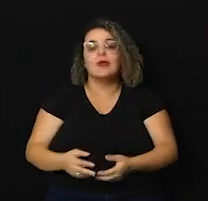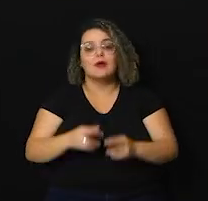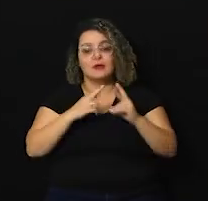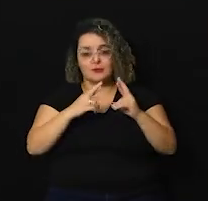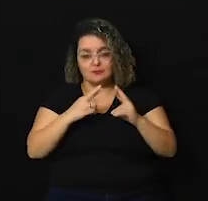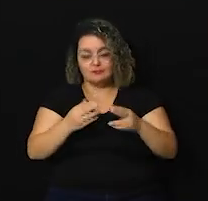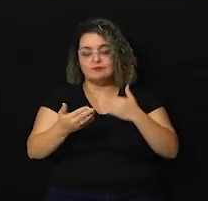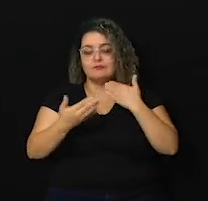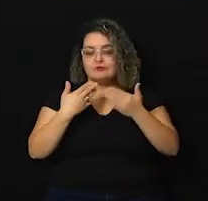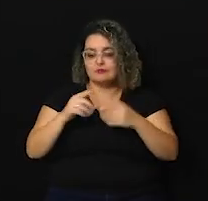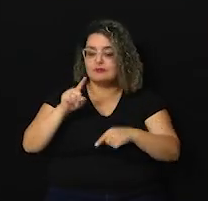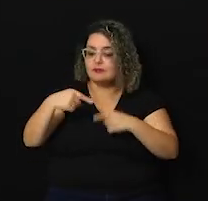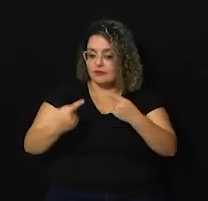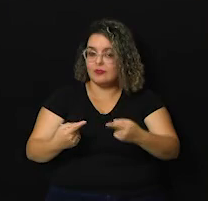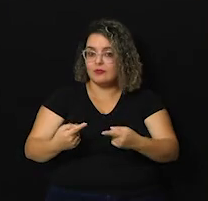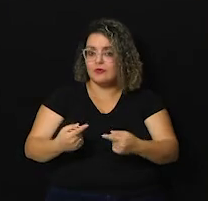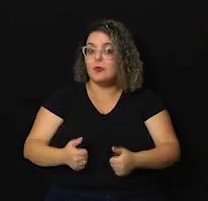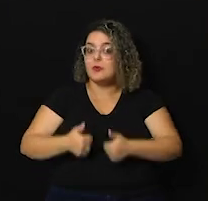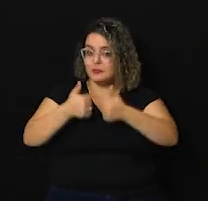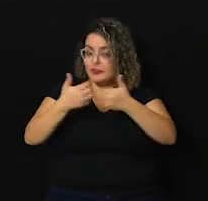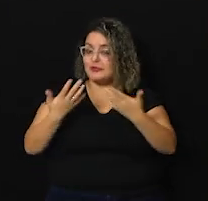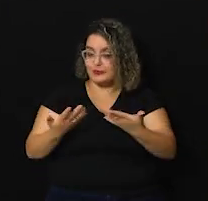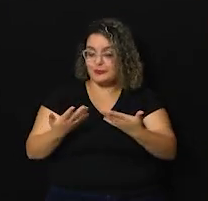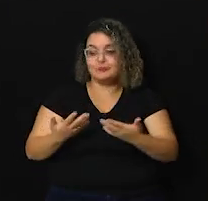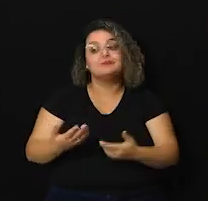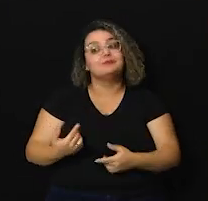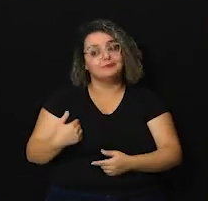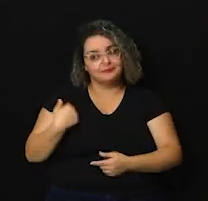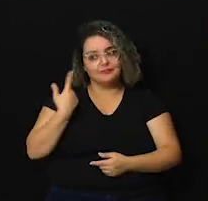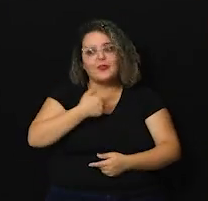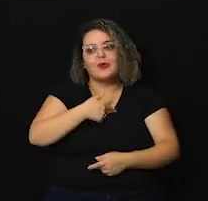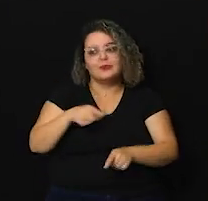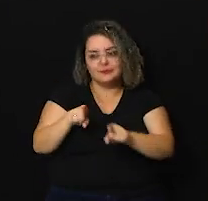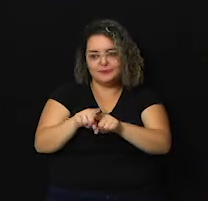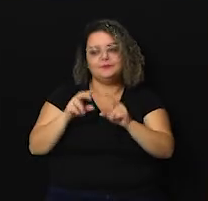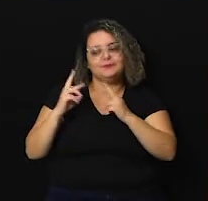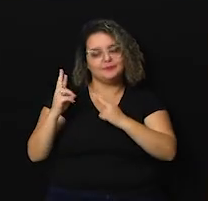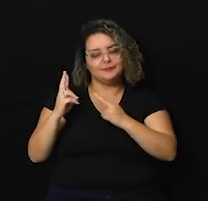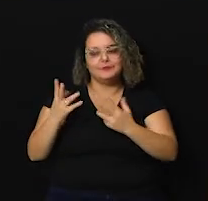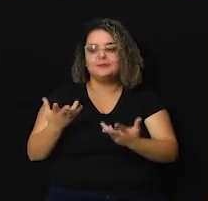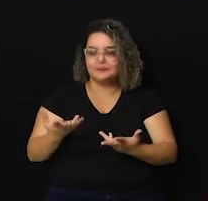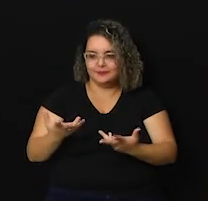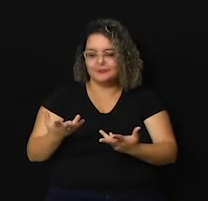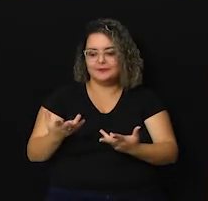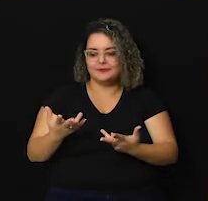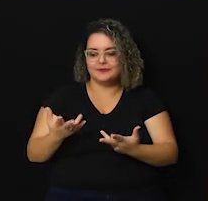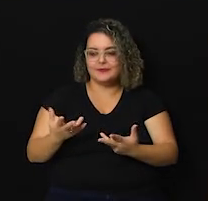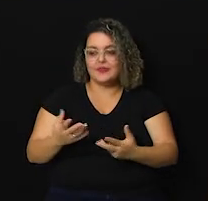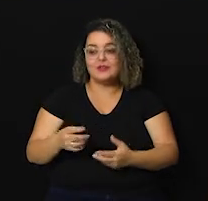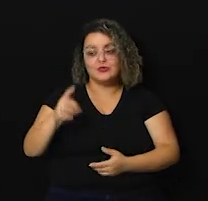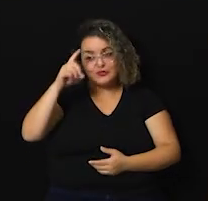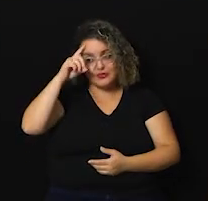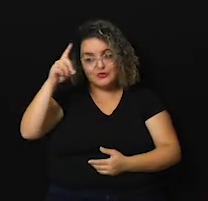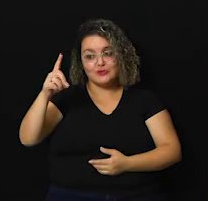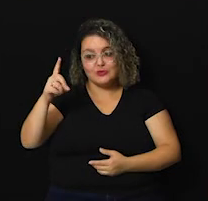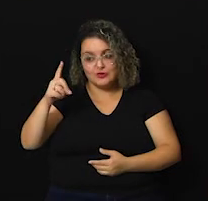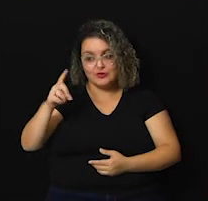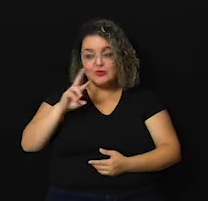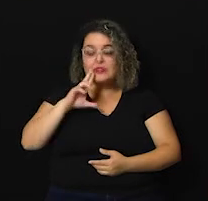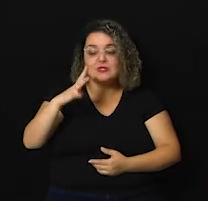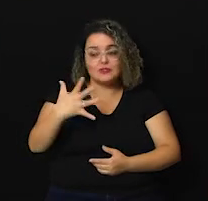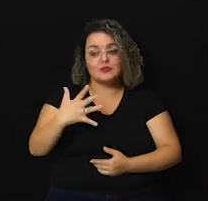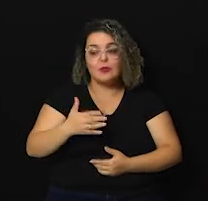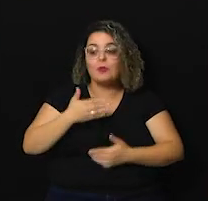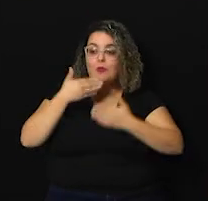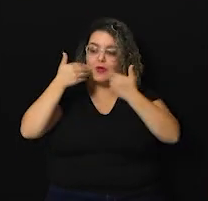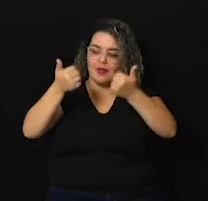na próxima vez a gente possa falar sobre coisas mais positivas. A gente espera, né? Sempre com essa esperança de dias e